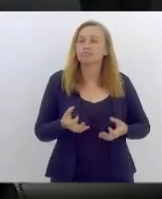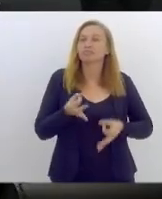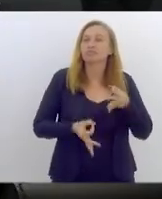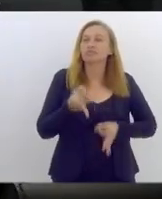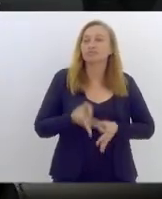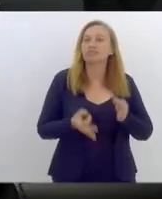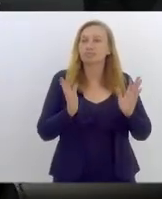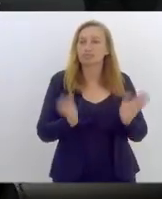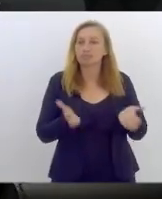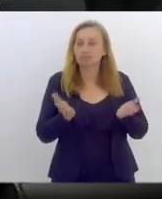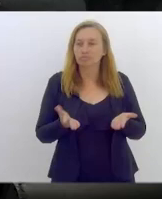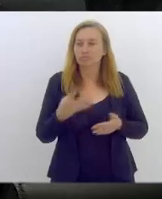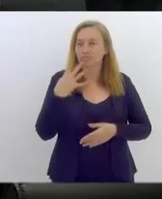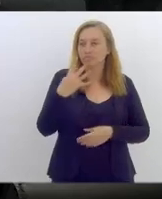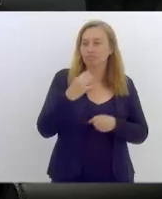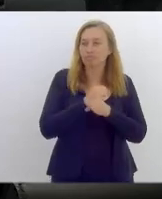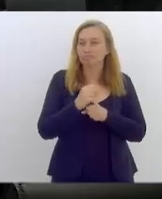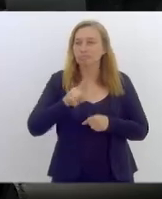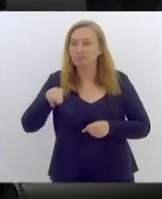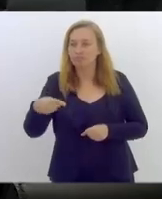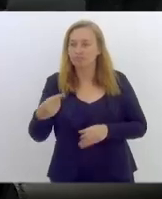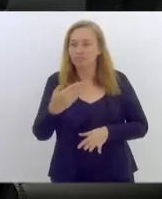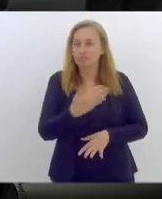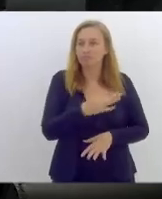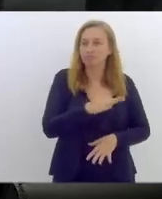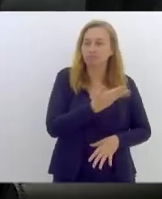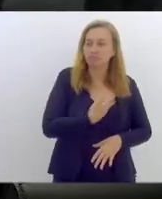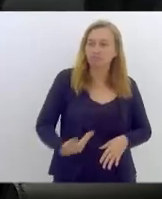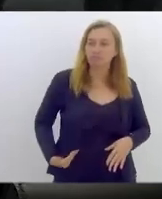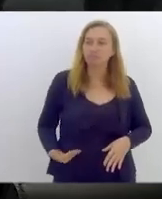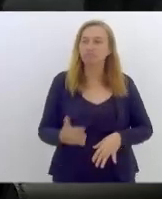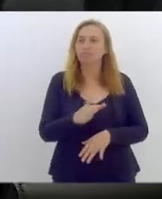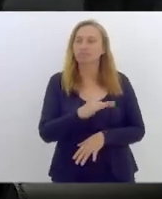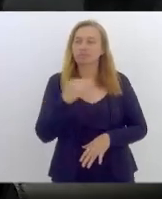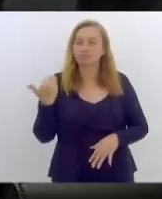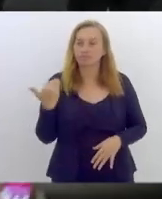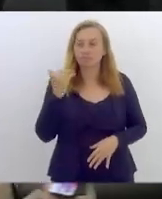hoje, após 4 anos de um governo fascista, genocida,